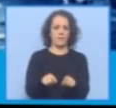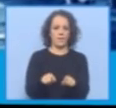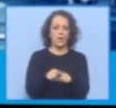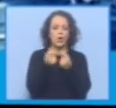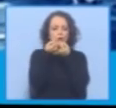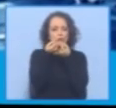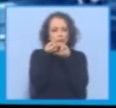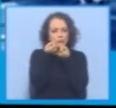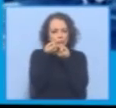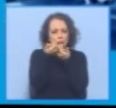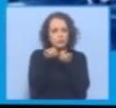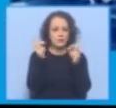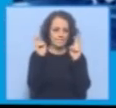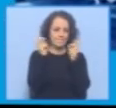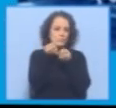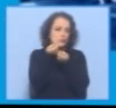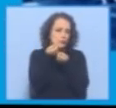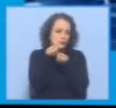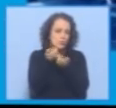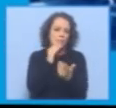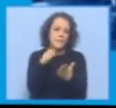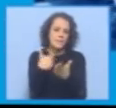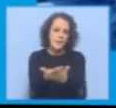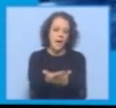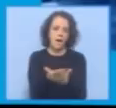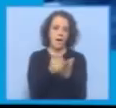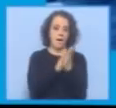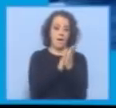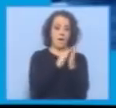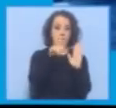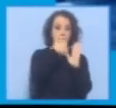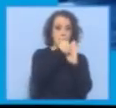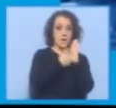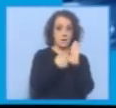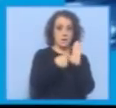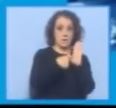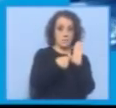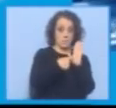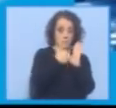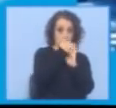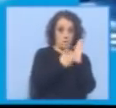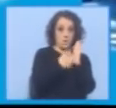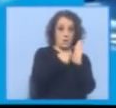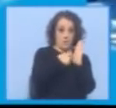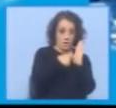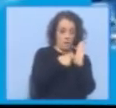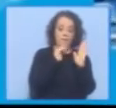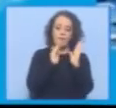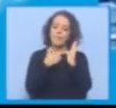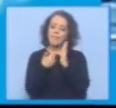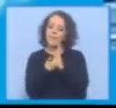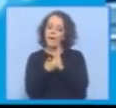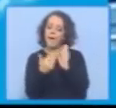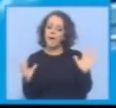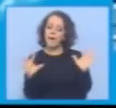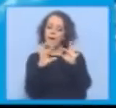cheirinho, poderíamos dizer, do que vem na Bíblia, não, portanto, desta palavra de